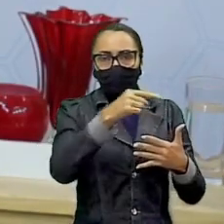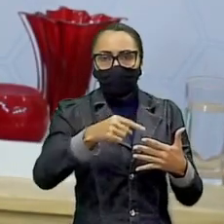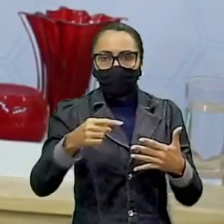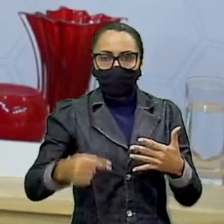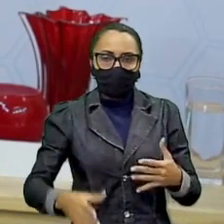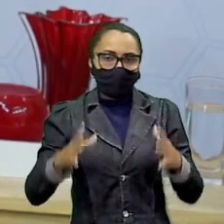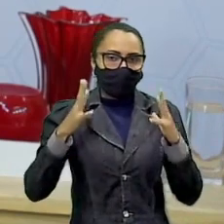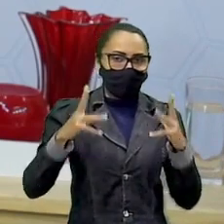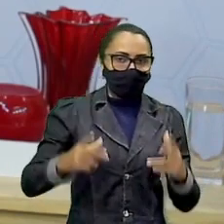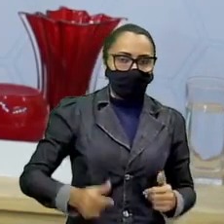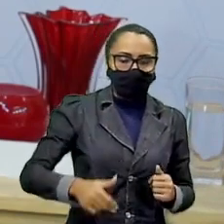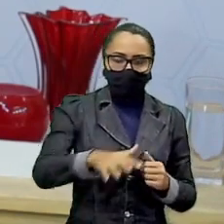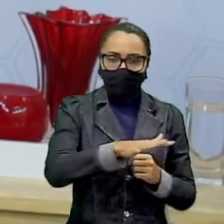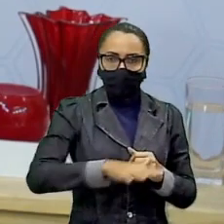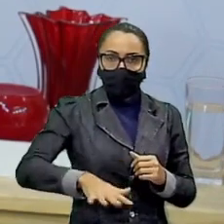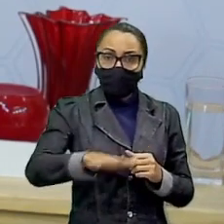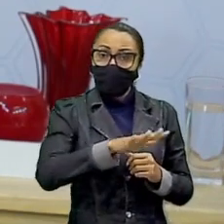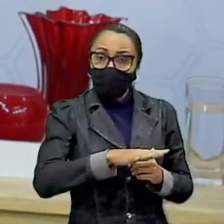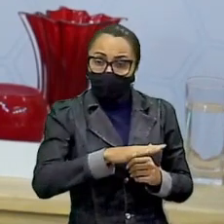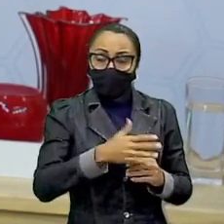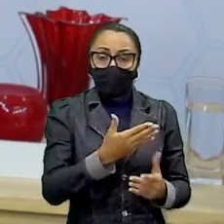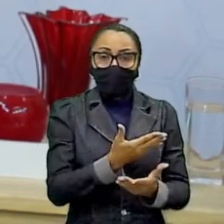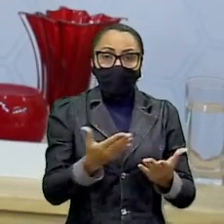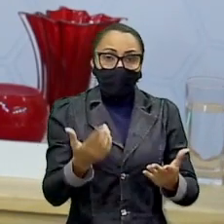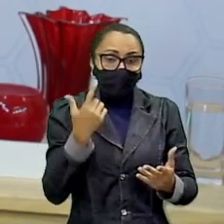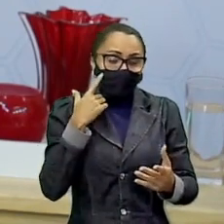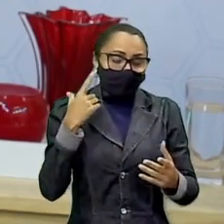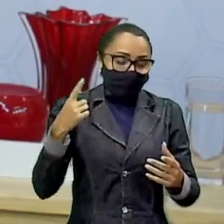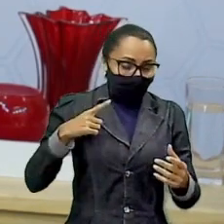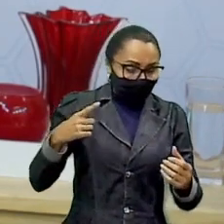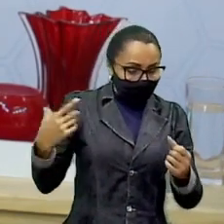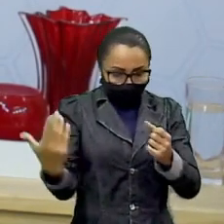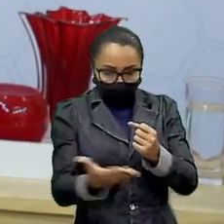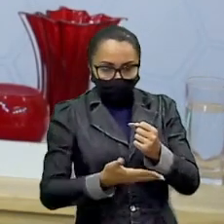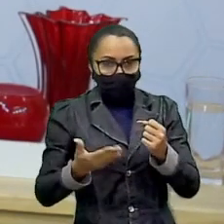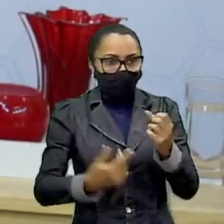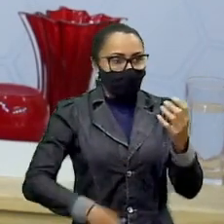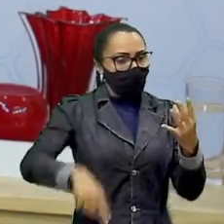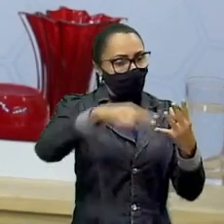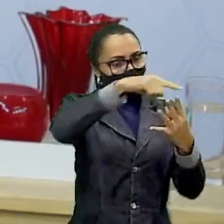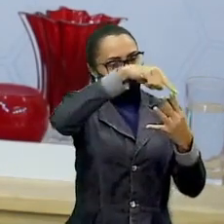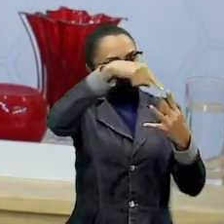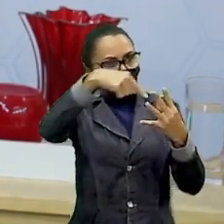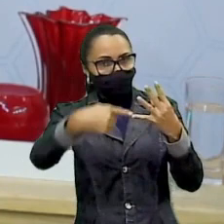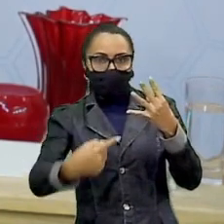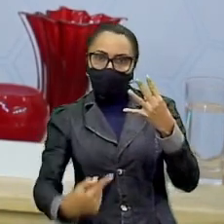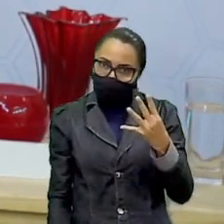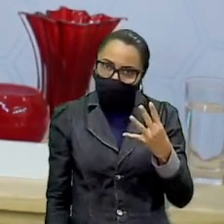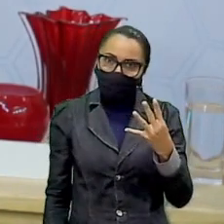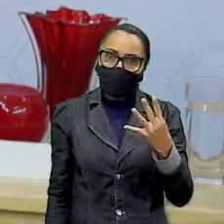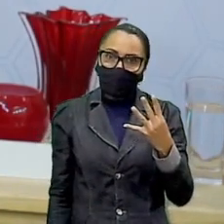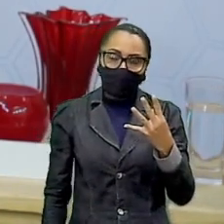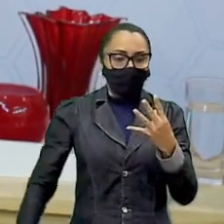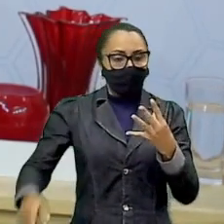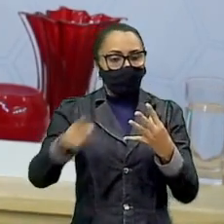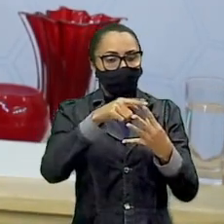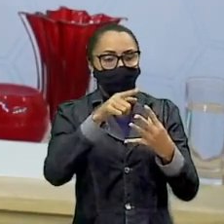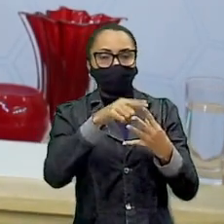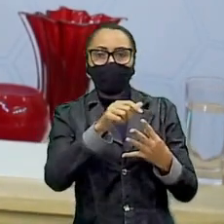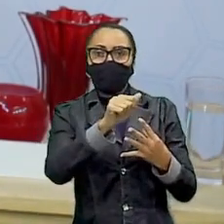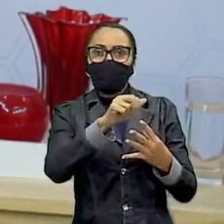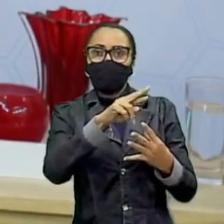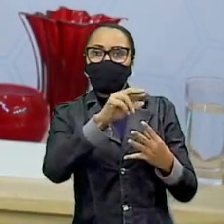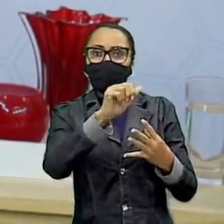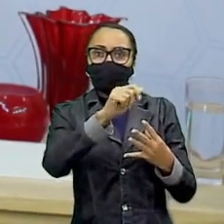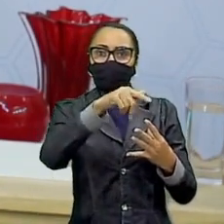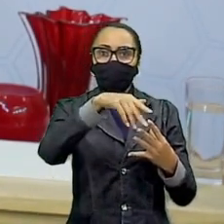ocupacional, né? Então, a higiene ocupacional, ela é baseada em 4 principais aspectos, né, que é o ARAC, né, como